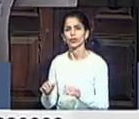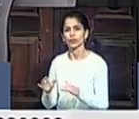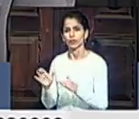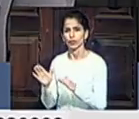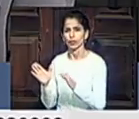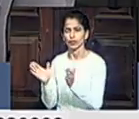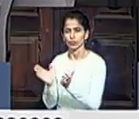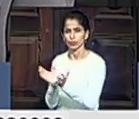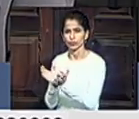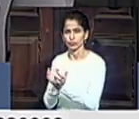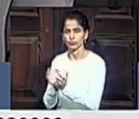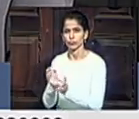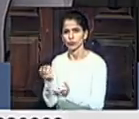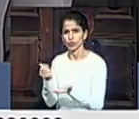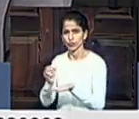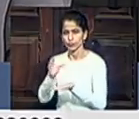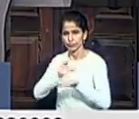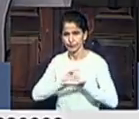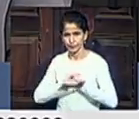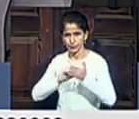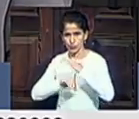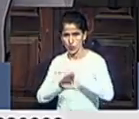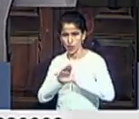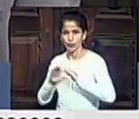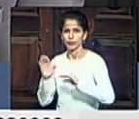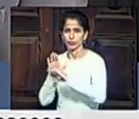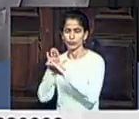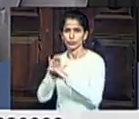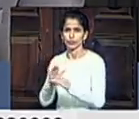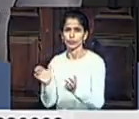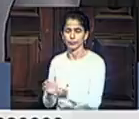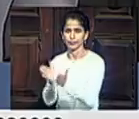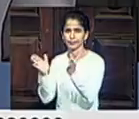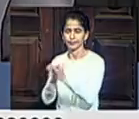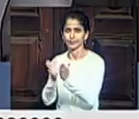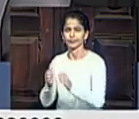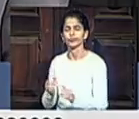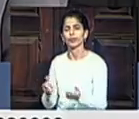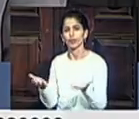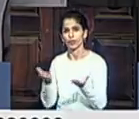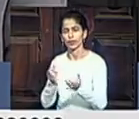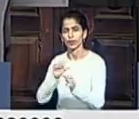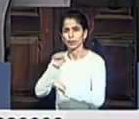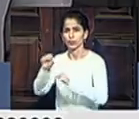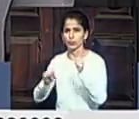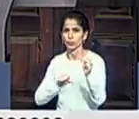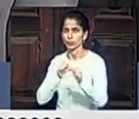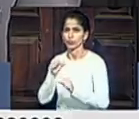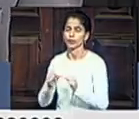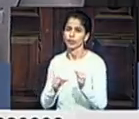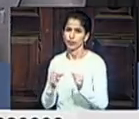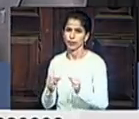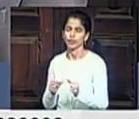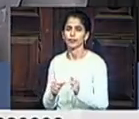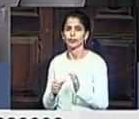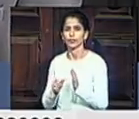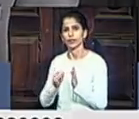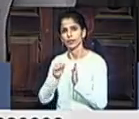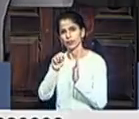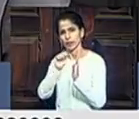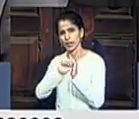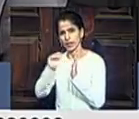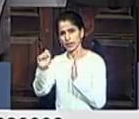O presente projeto pretende alterar a faixa de consumo que possui alíquota